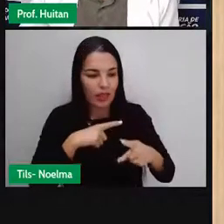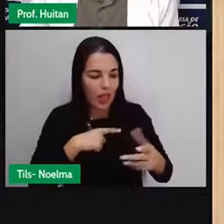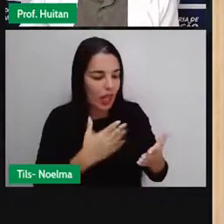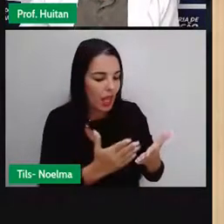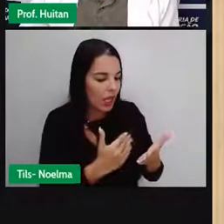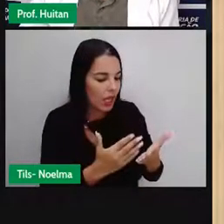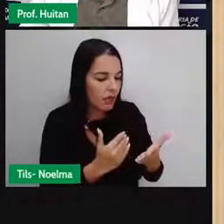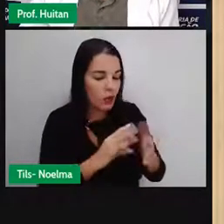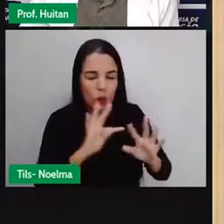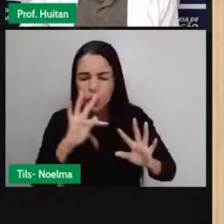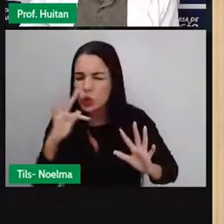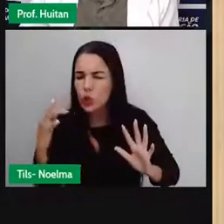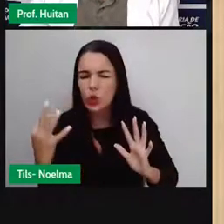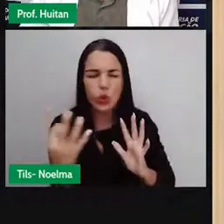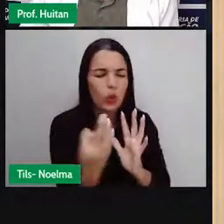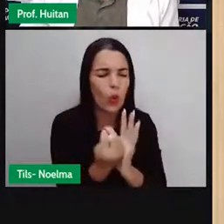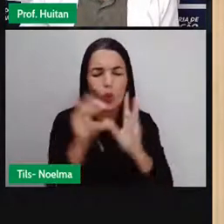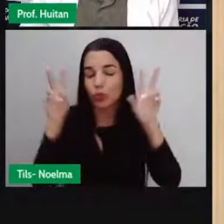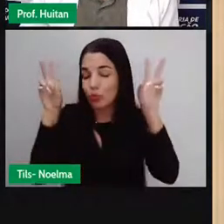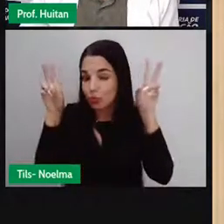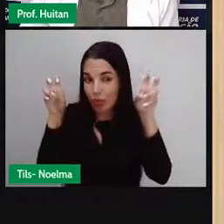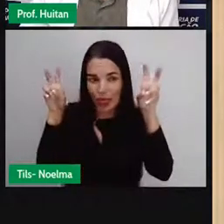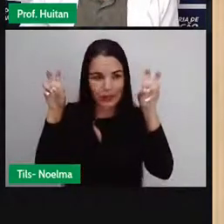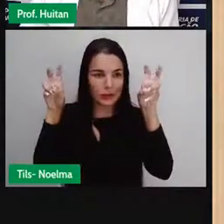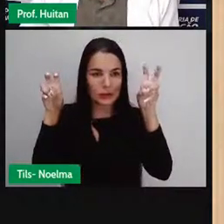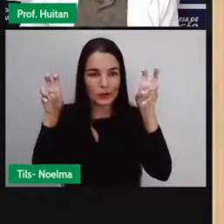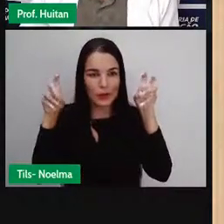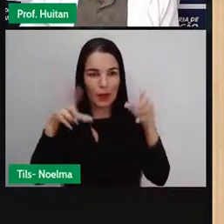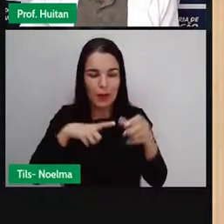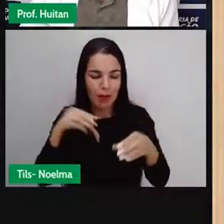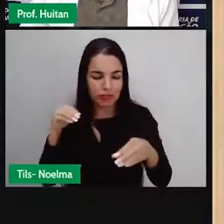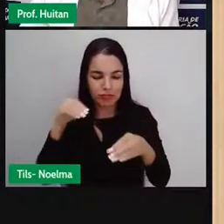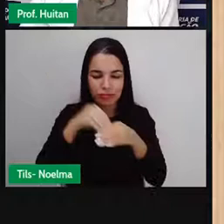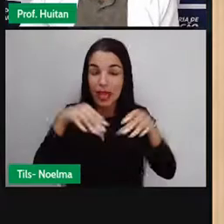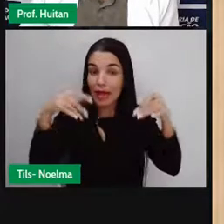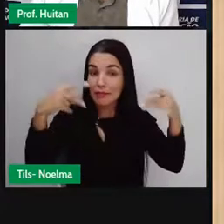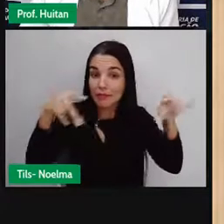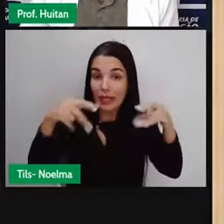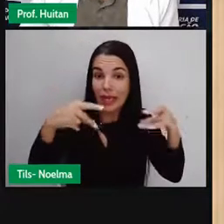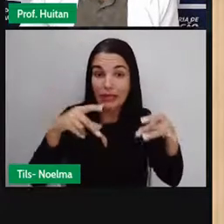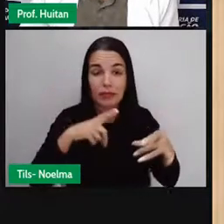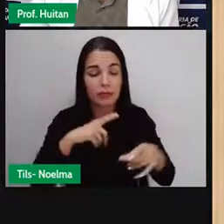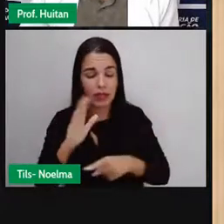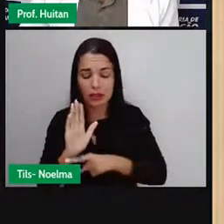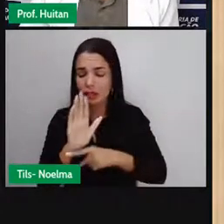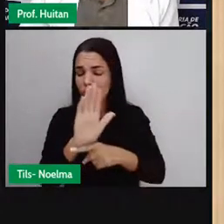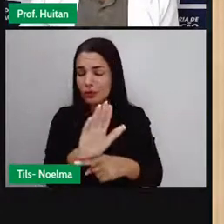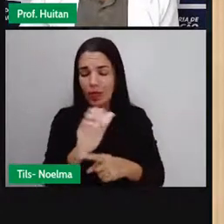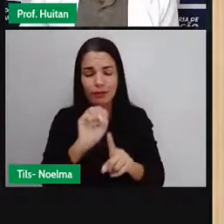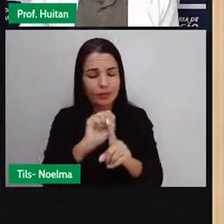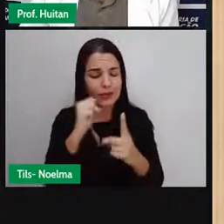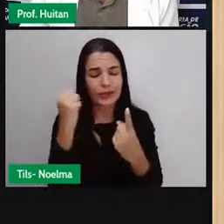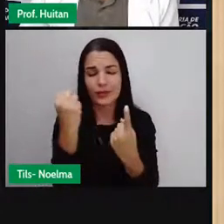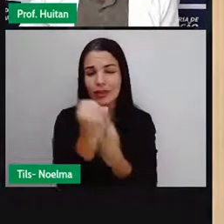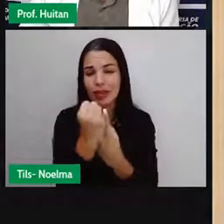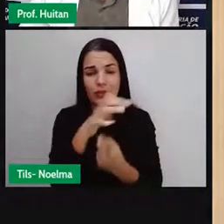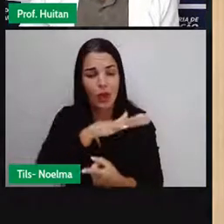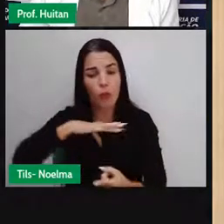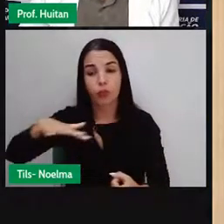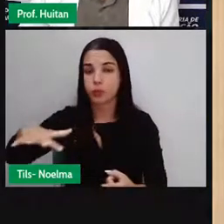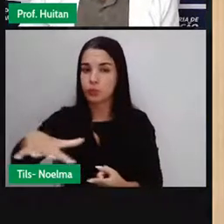assunto, por isso as informações contidas em suas páginas podem ajudar em todos os setores da vida.